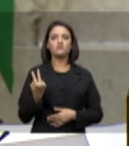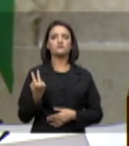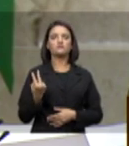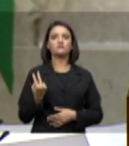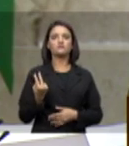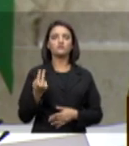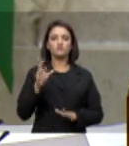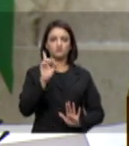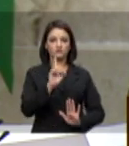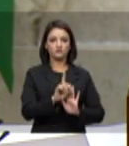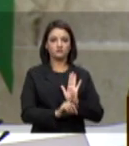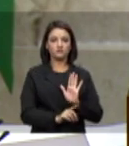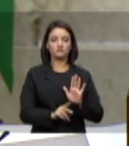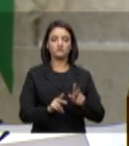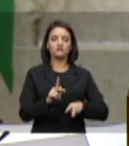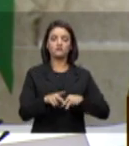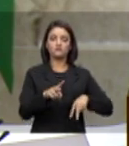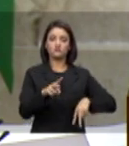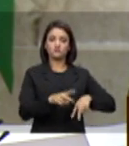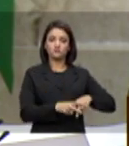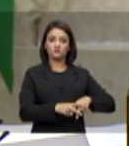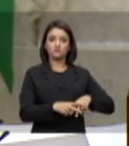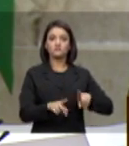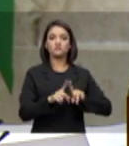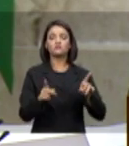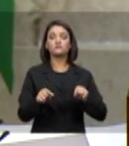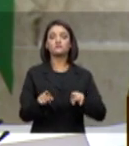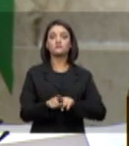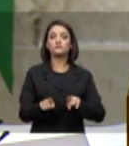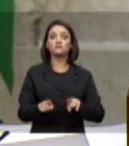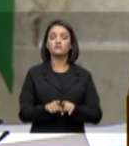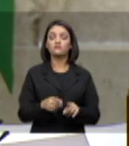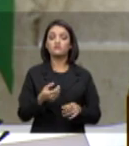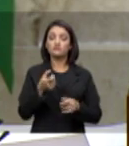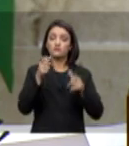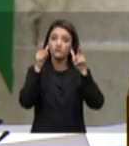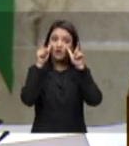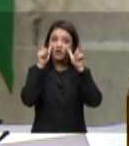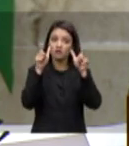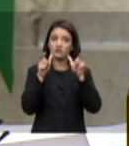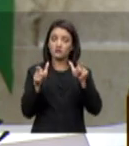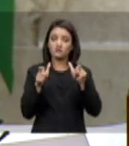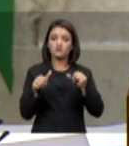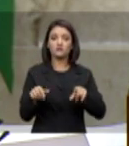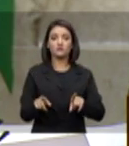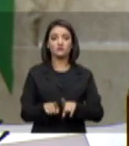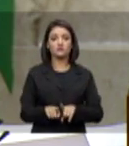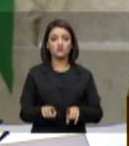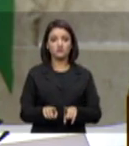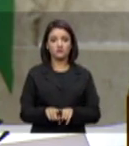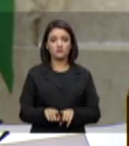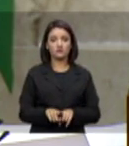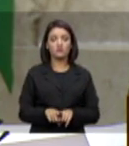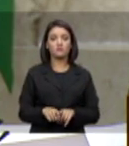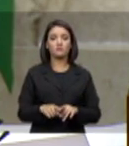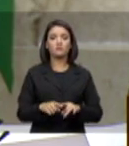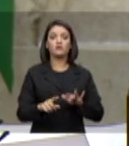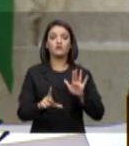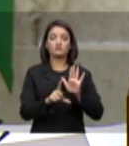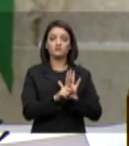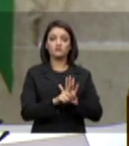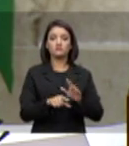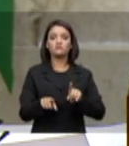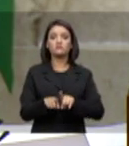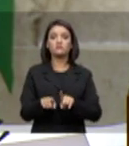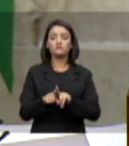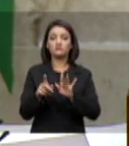da população carcerária como também as a função de legitimidade dos atos administrativos sanitários